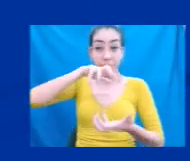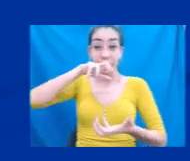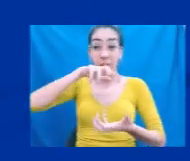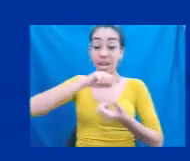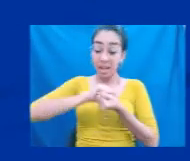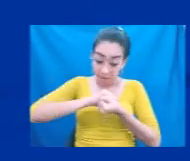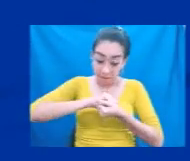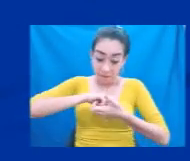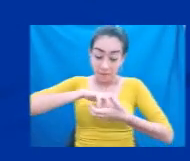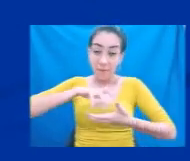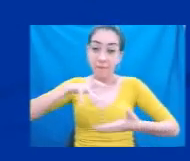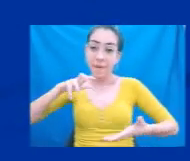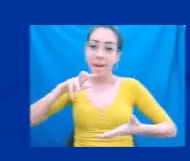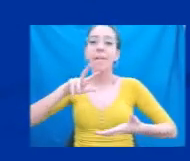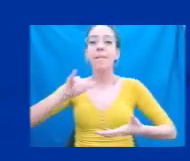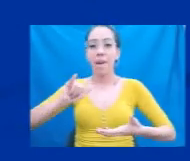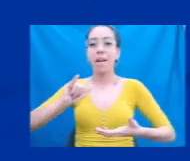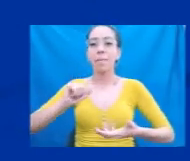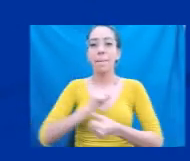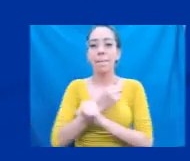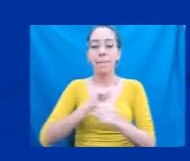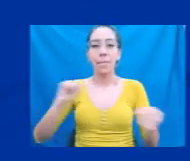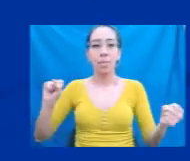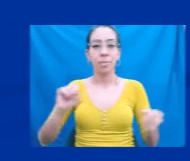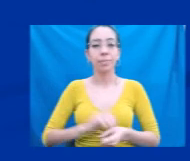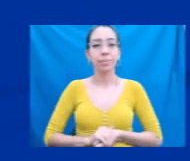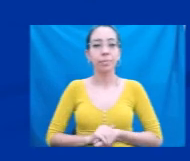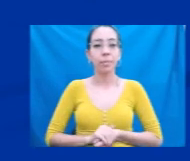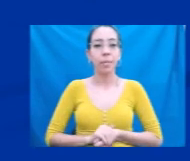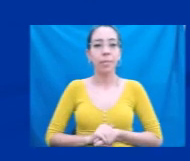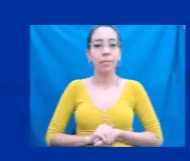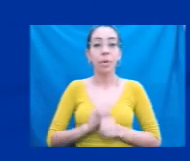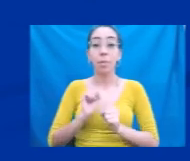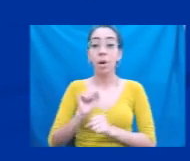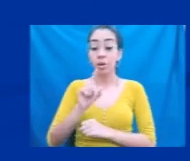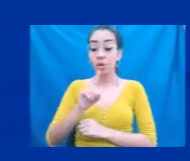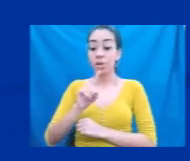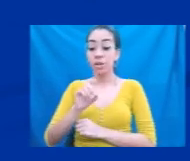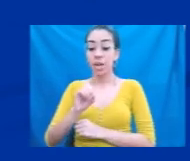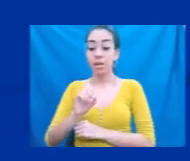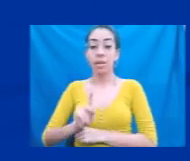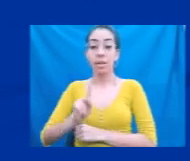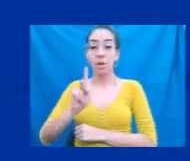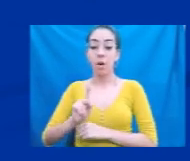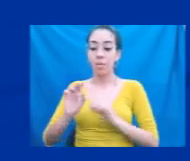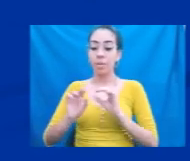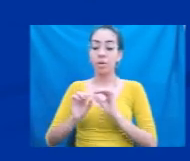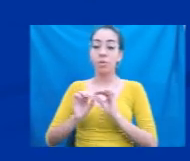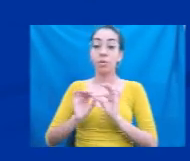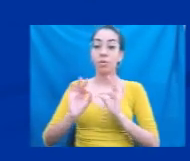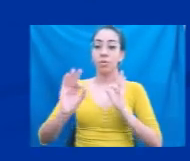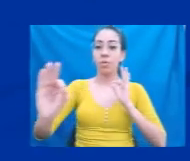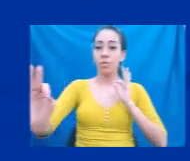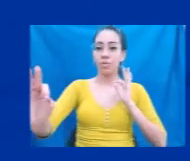espalha em todas as direções. Vocês vejam que teve efeito a quase 10 mil, desculpe, efeito a quase 10 quilômetros de distância